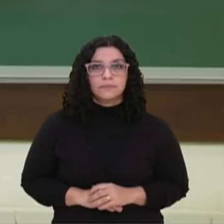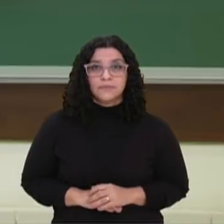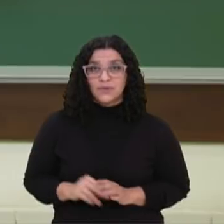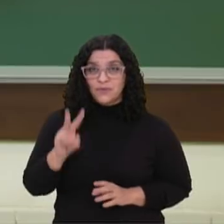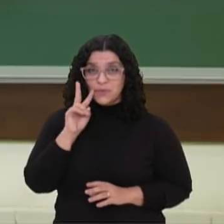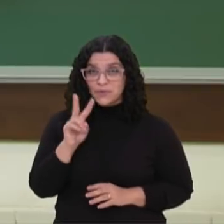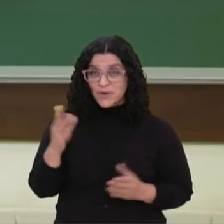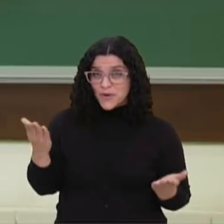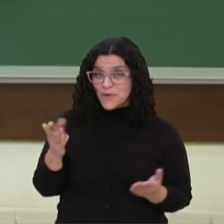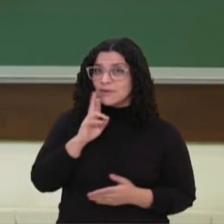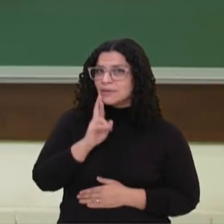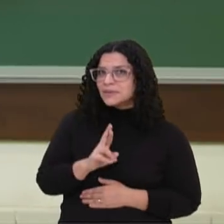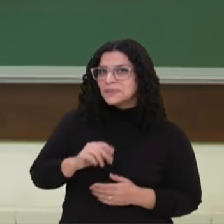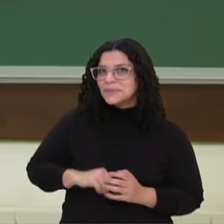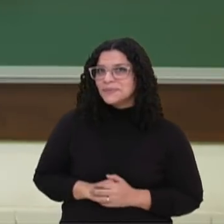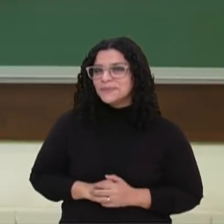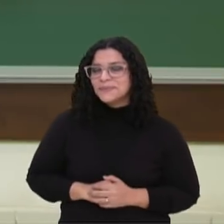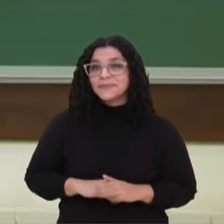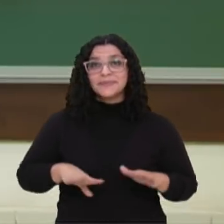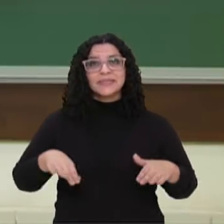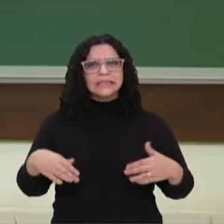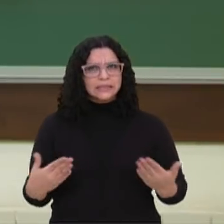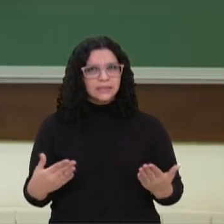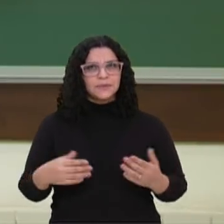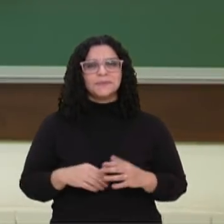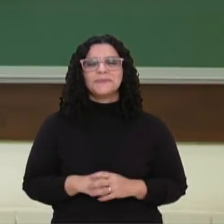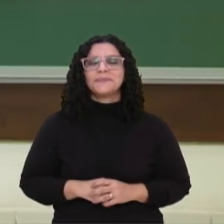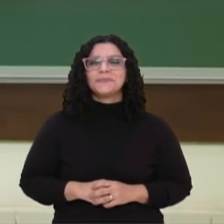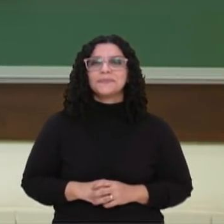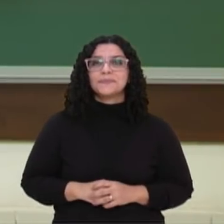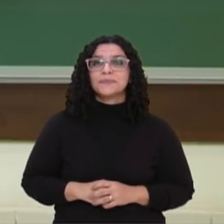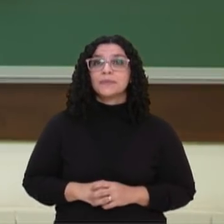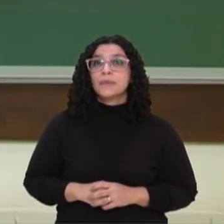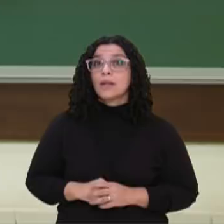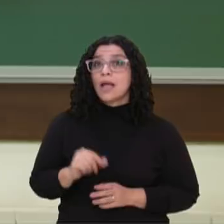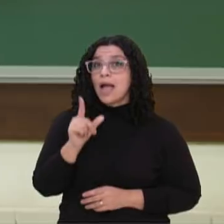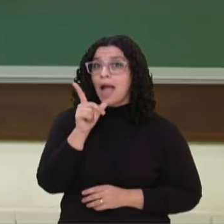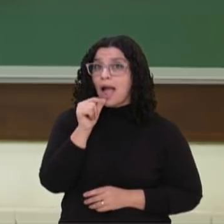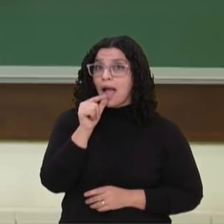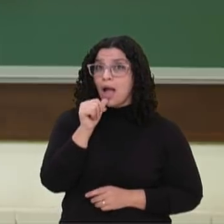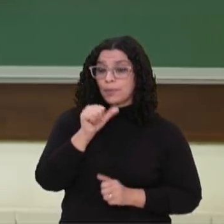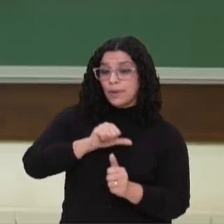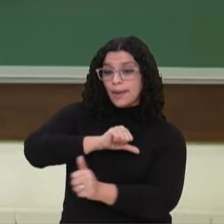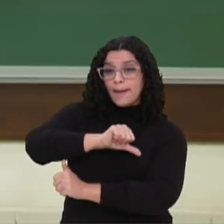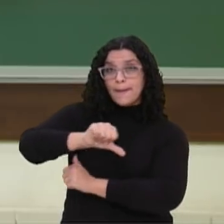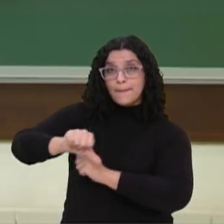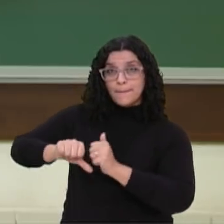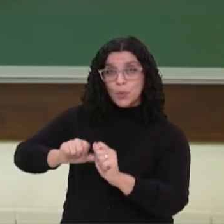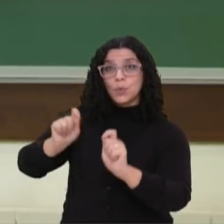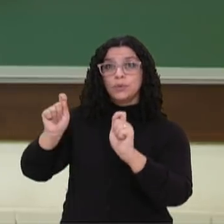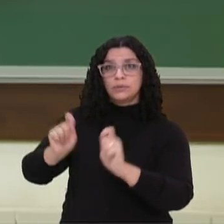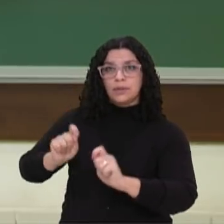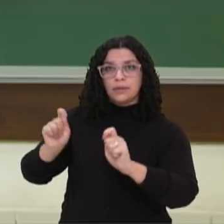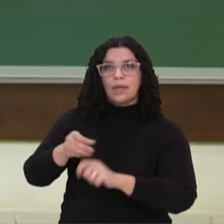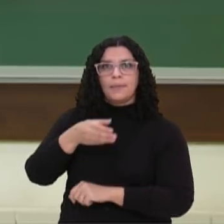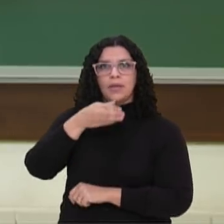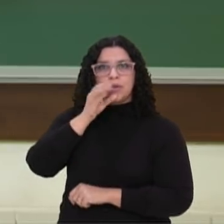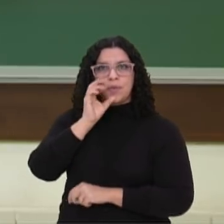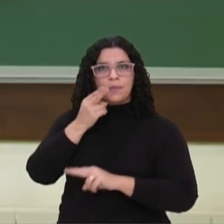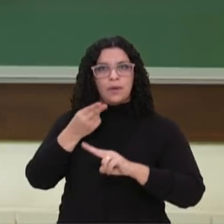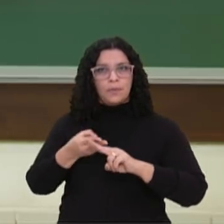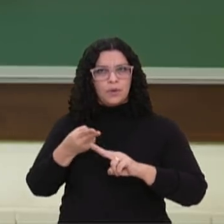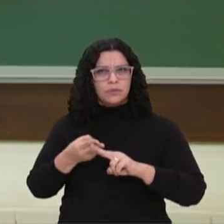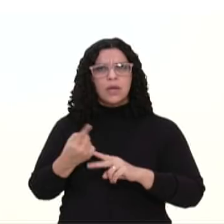Vamos lá, pessoal, a resposta? Então tá. Os recursos naturais de transformação da água em água potável